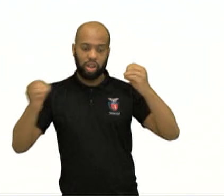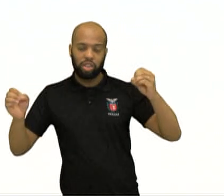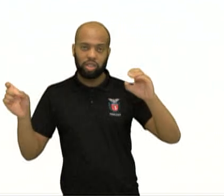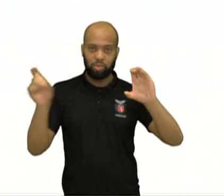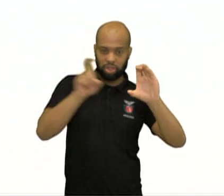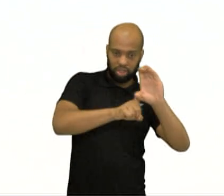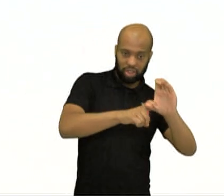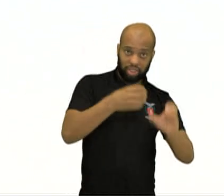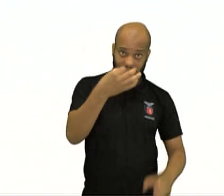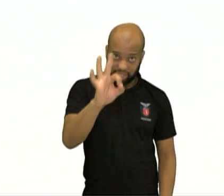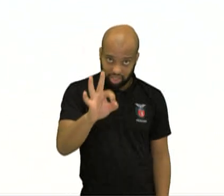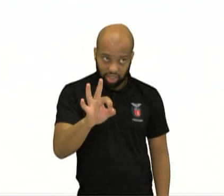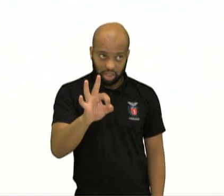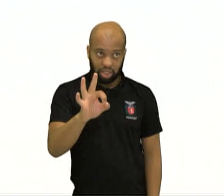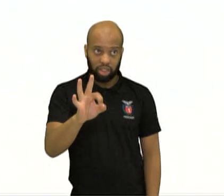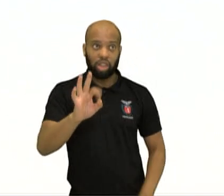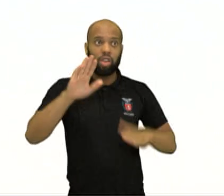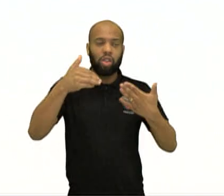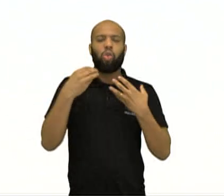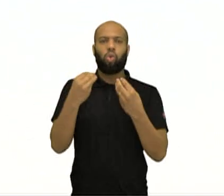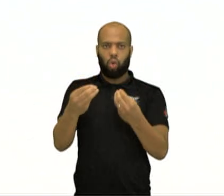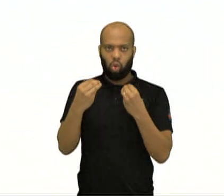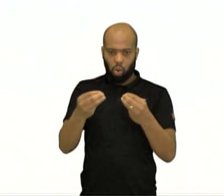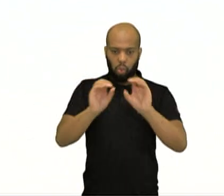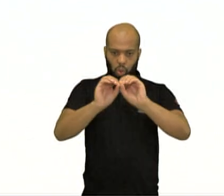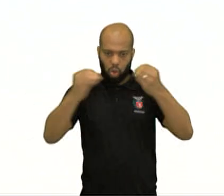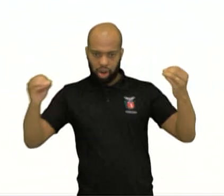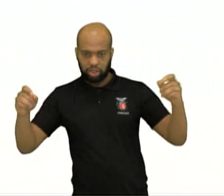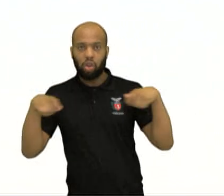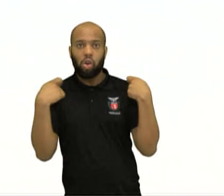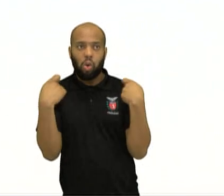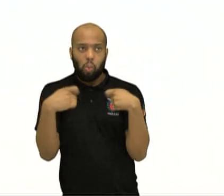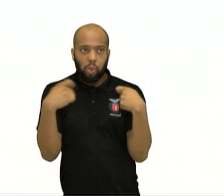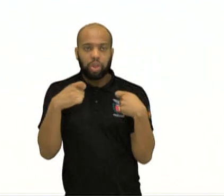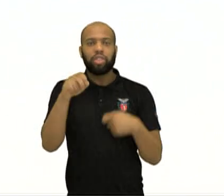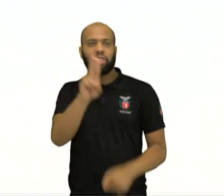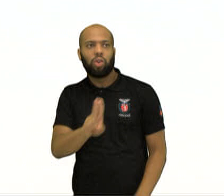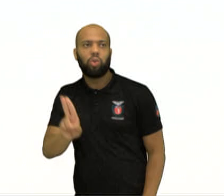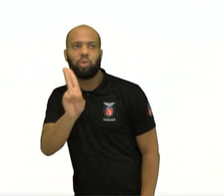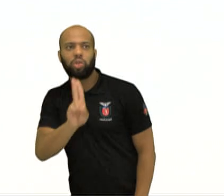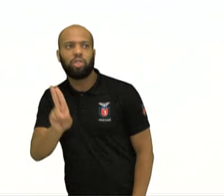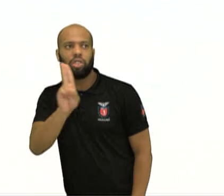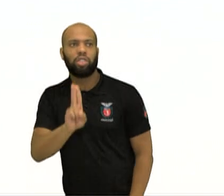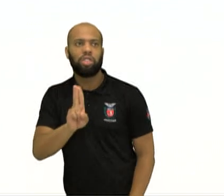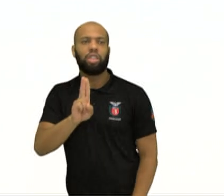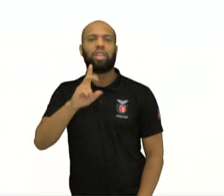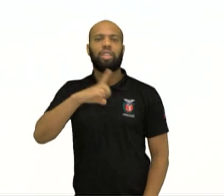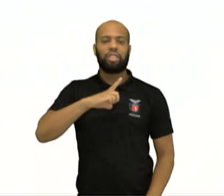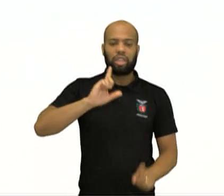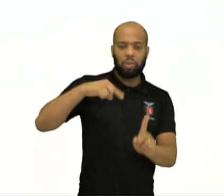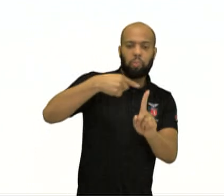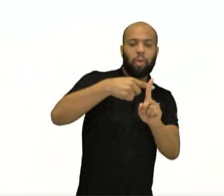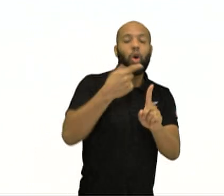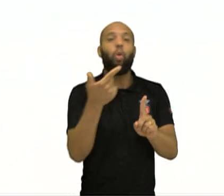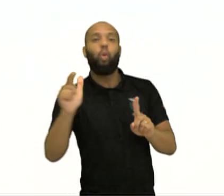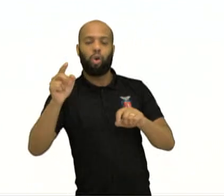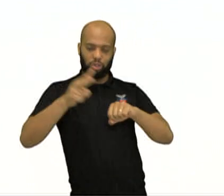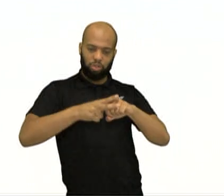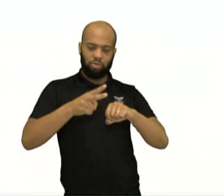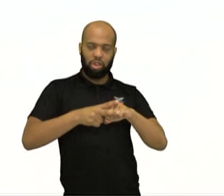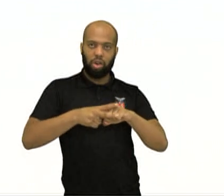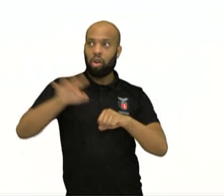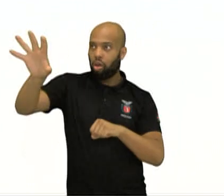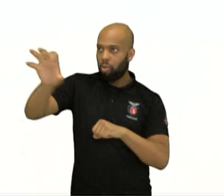subordinada. Para ser uma oração, eu preciso colocar aqui, ó, mais um verbo. Então, eu tenho